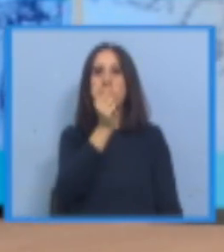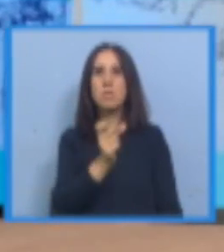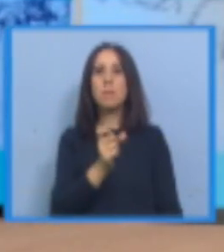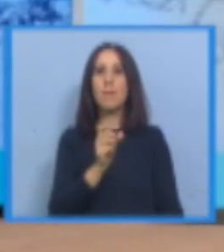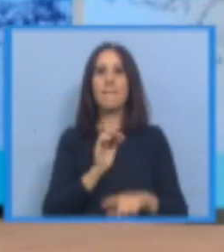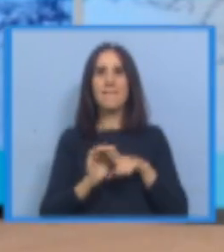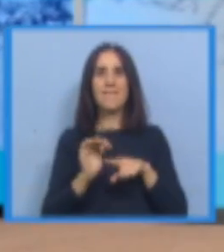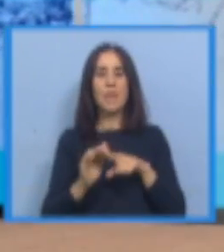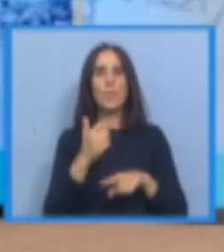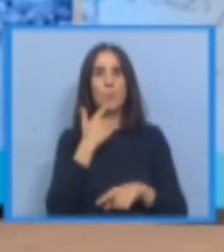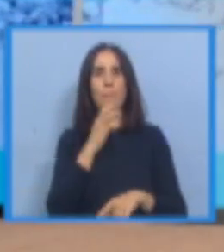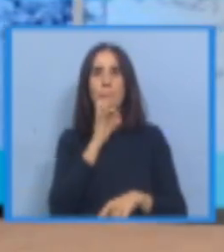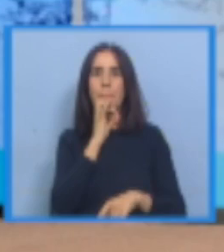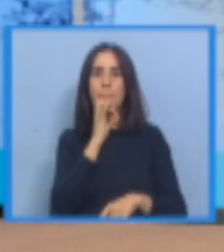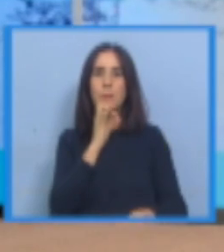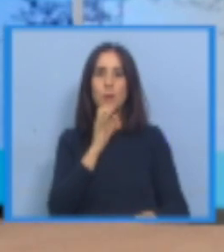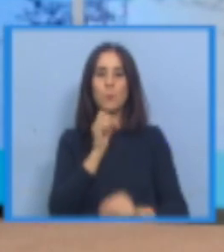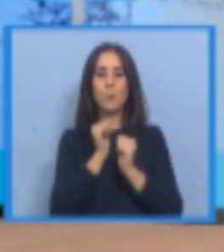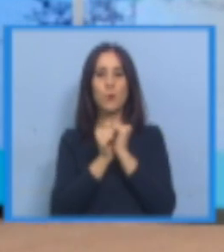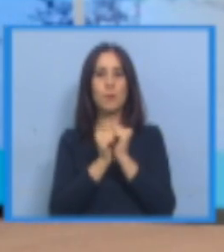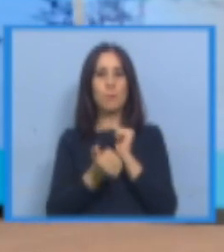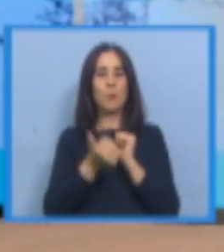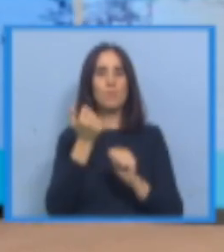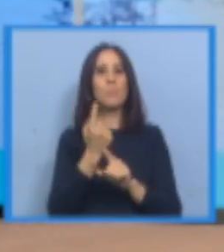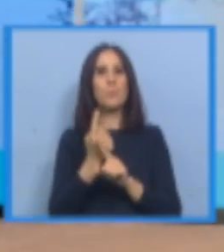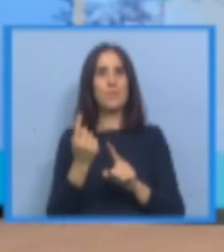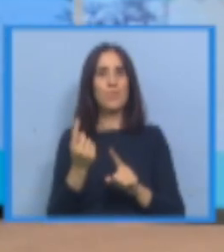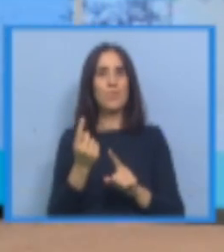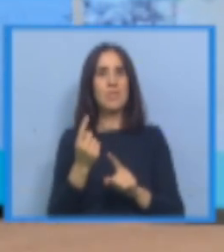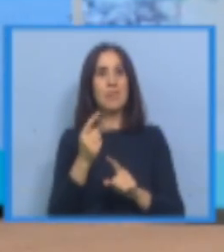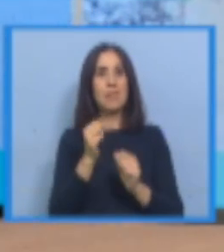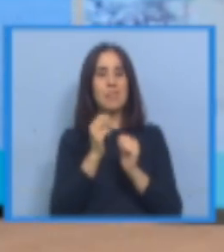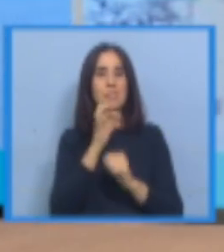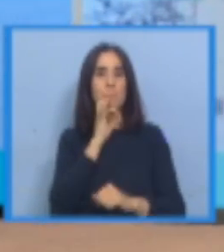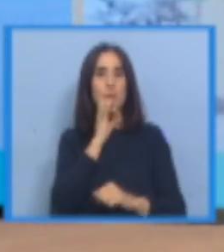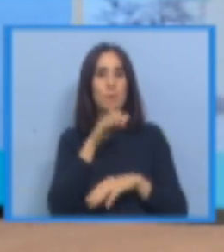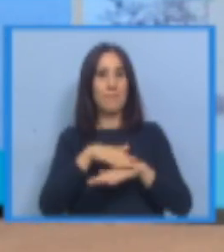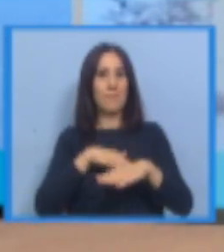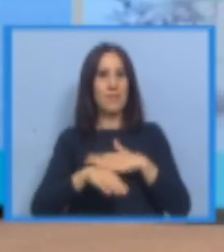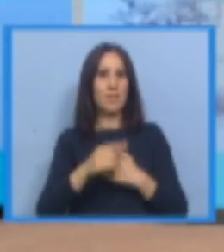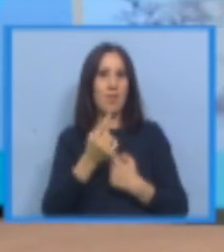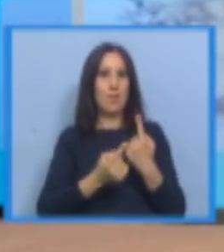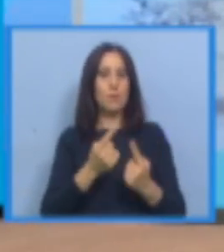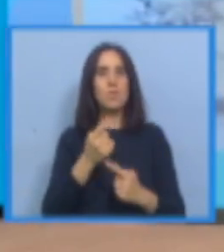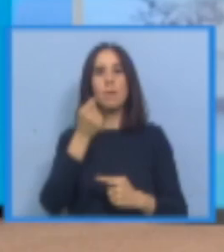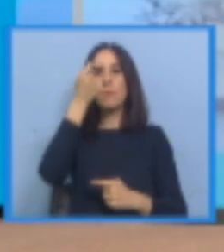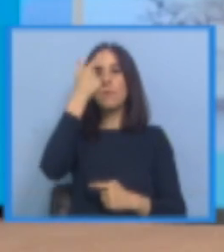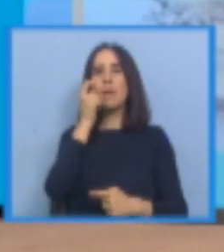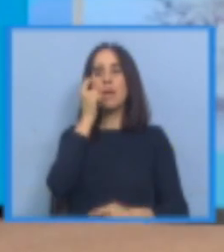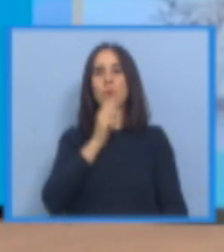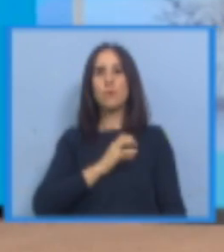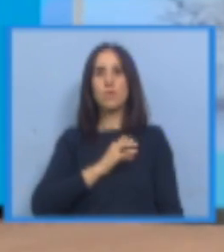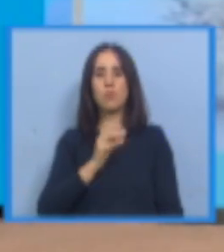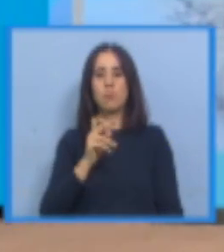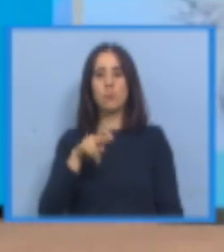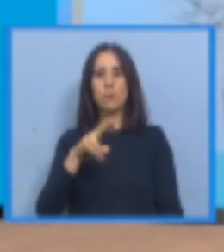muita sorte, um bispo melhor documentado, porque restam algumas obras desse bispo, e quem fez a biografia dele foi o Sr. Dom António Montes